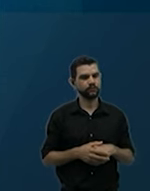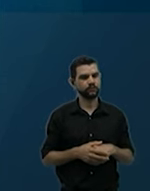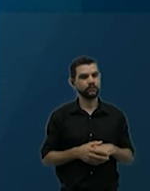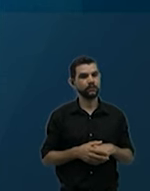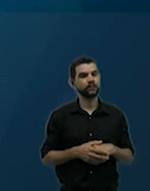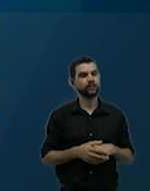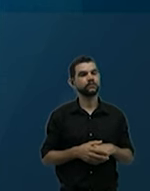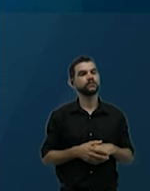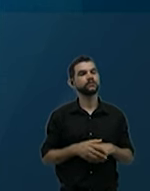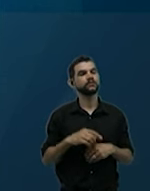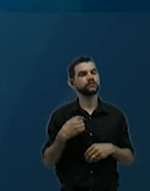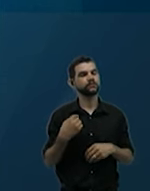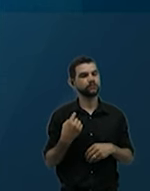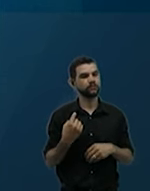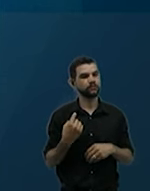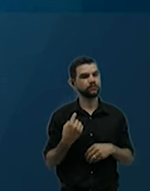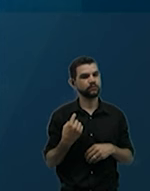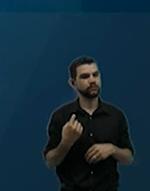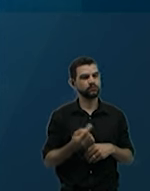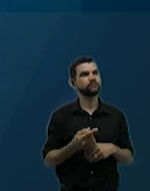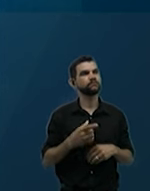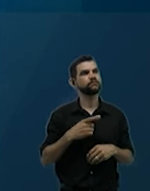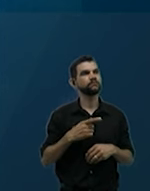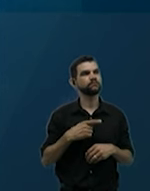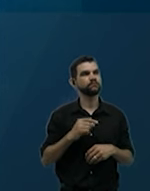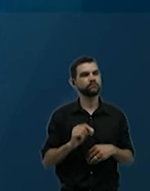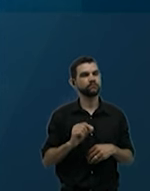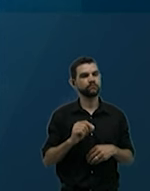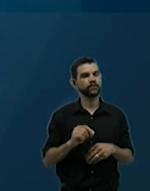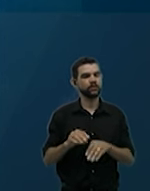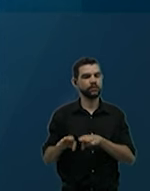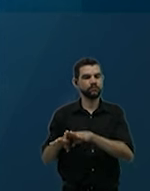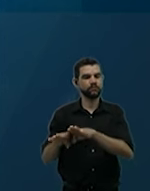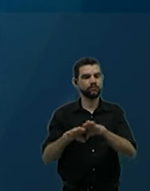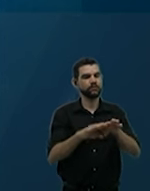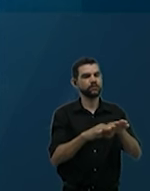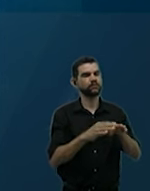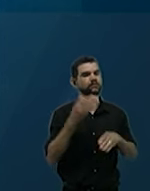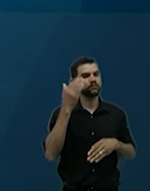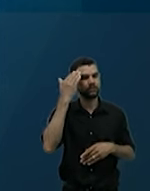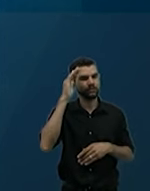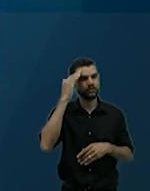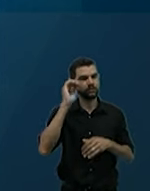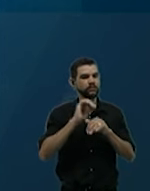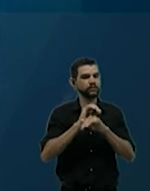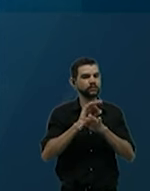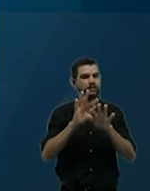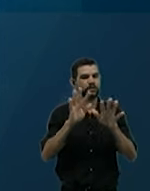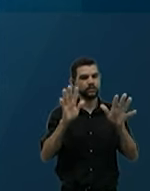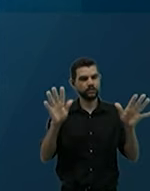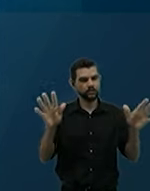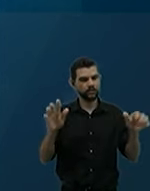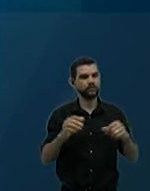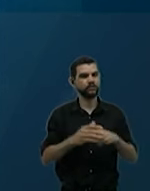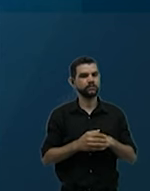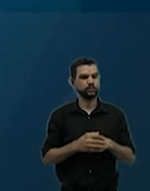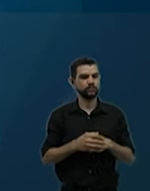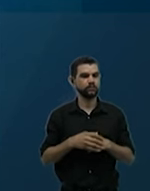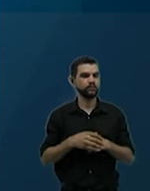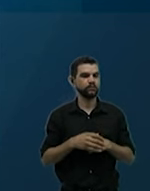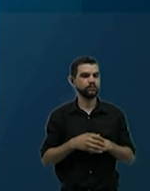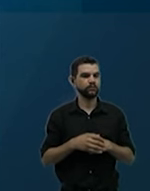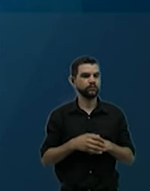uma uniformização desses entendimentos. E por isso que eu faço essa menção, por quê? Porque temos aqui realmente a possibilidade de dar